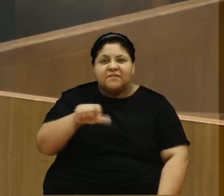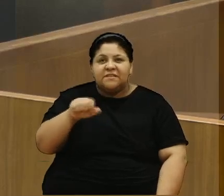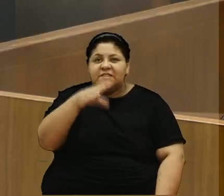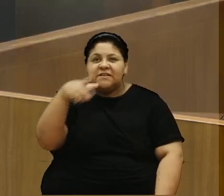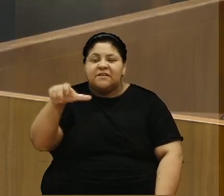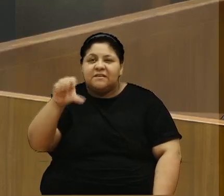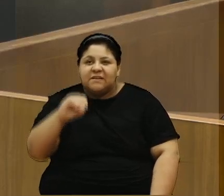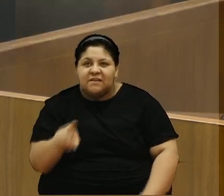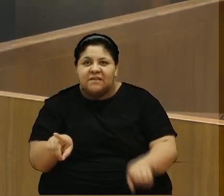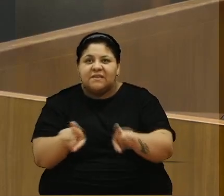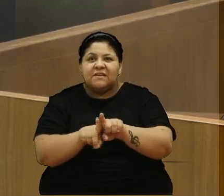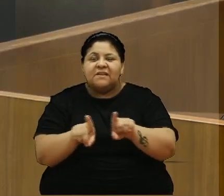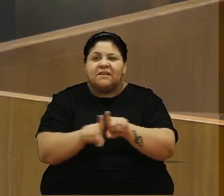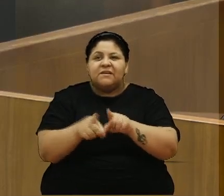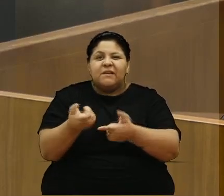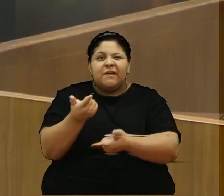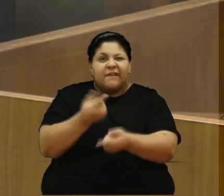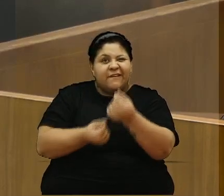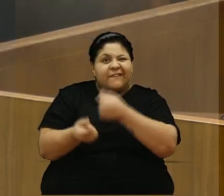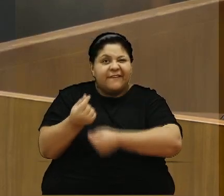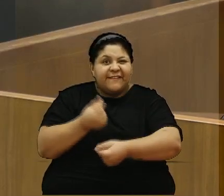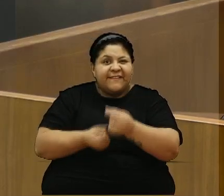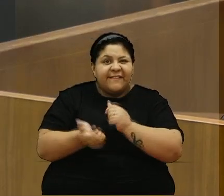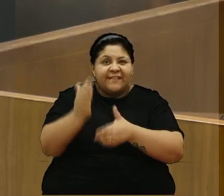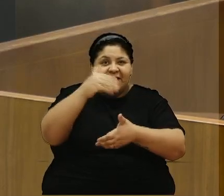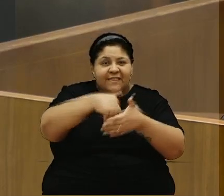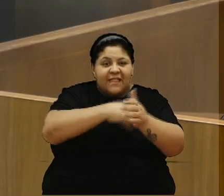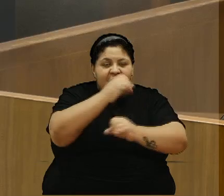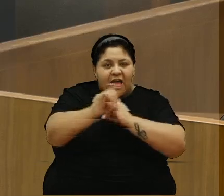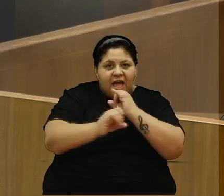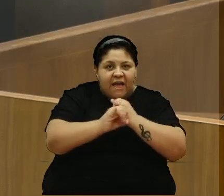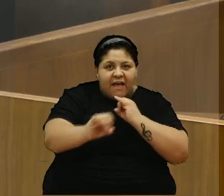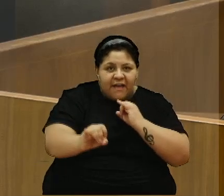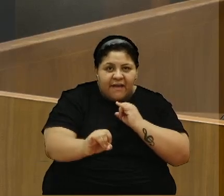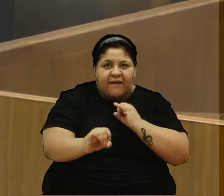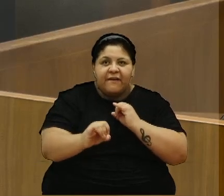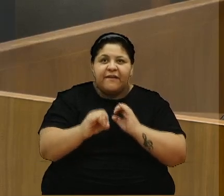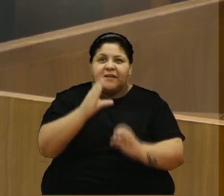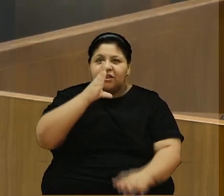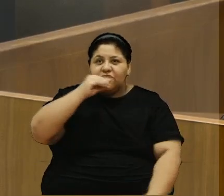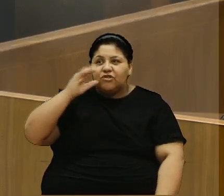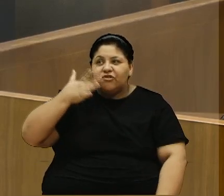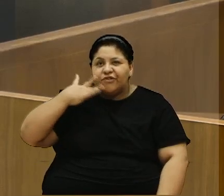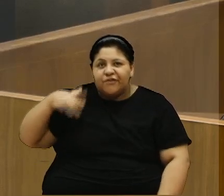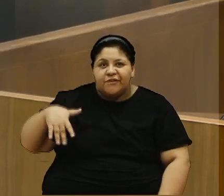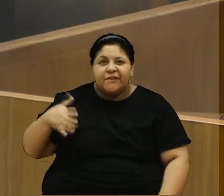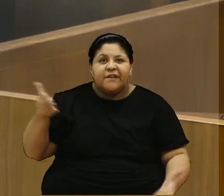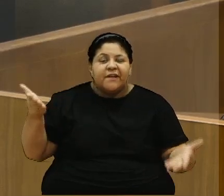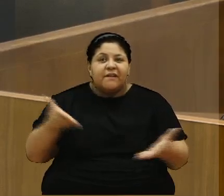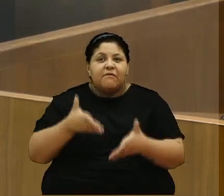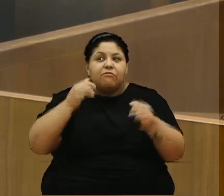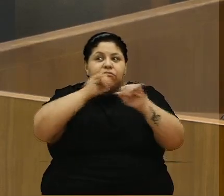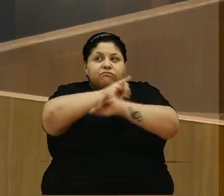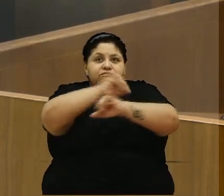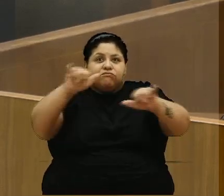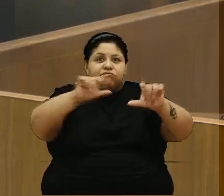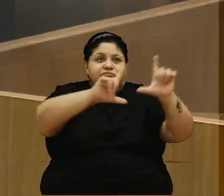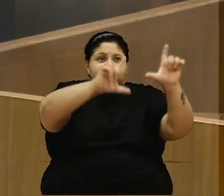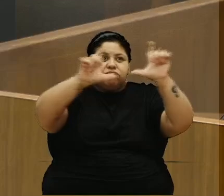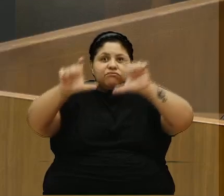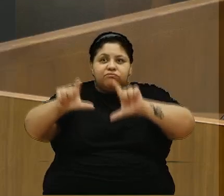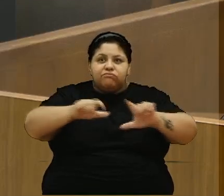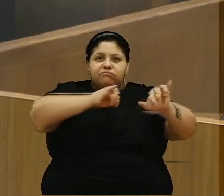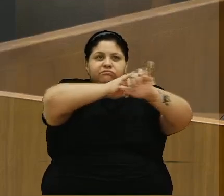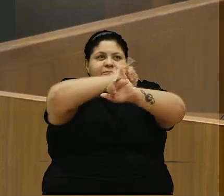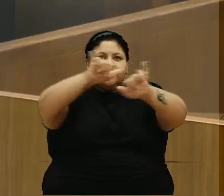crianças e adolescentes na internet. E às vezes acabam se perpetuando essas imagens e as crianças